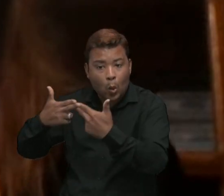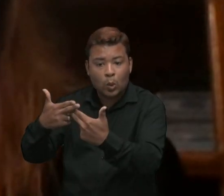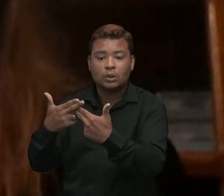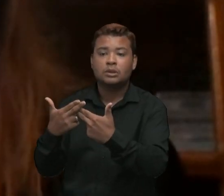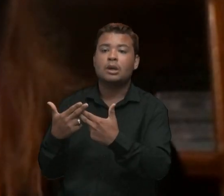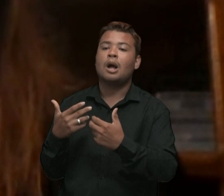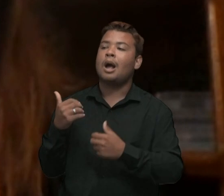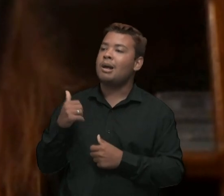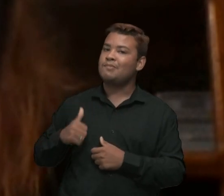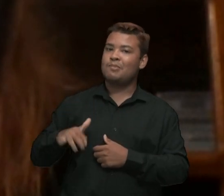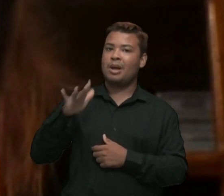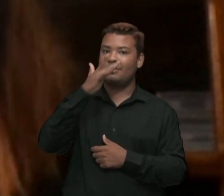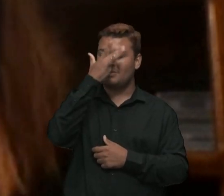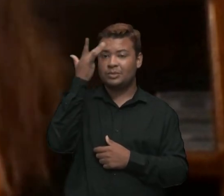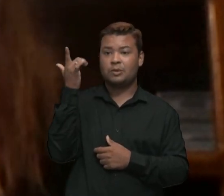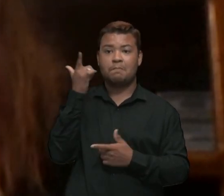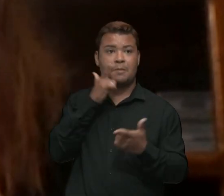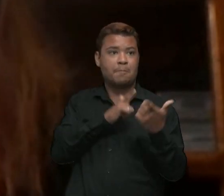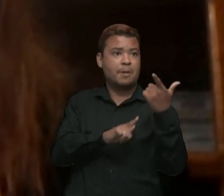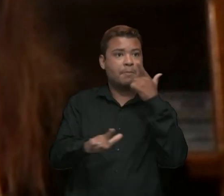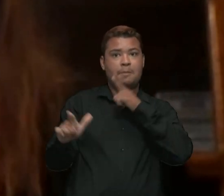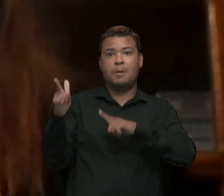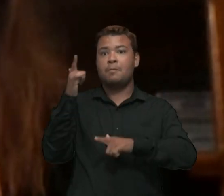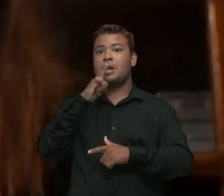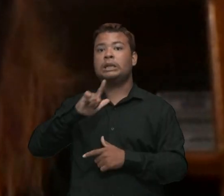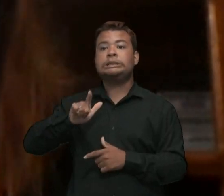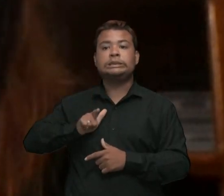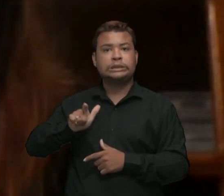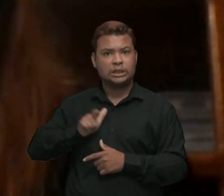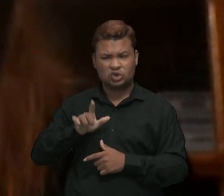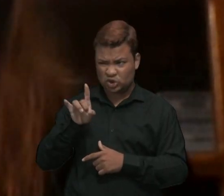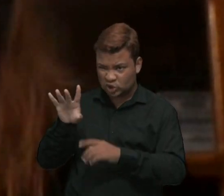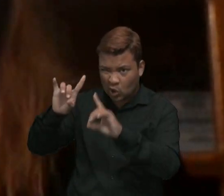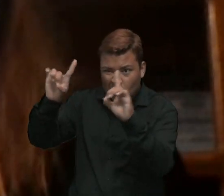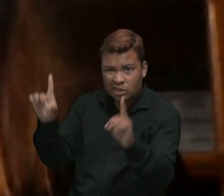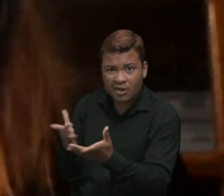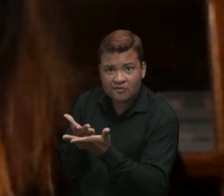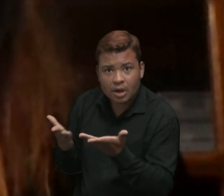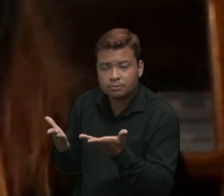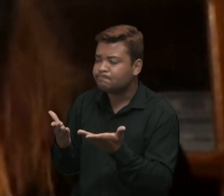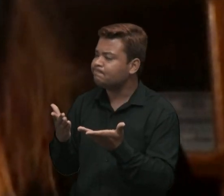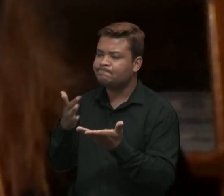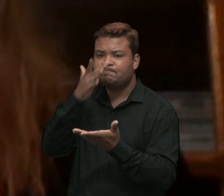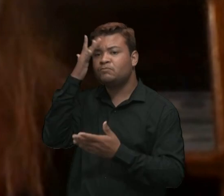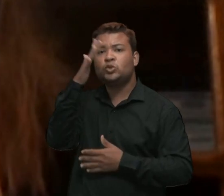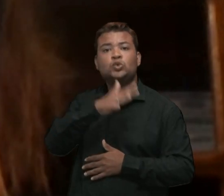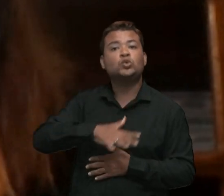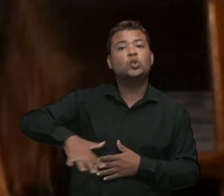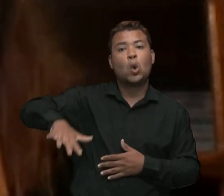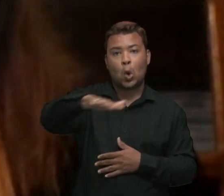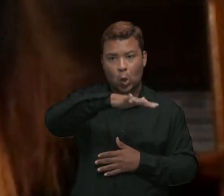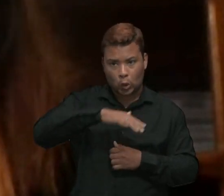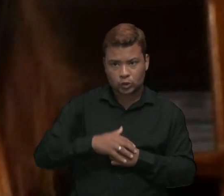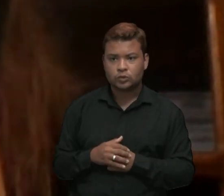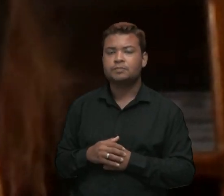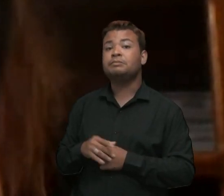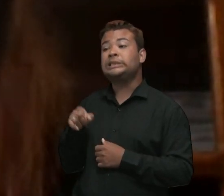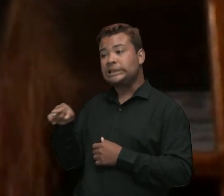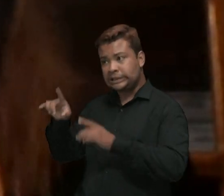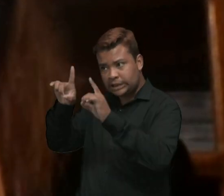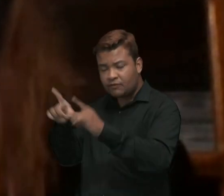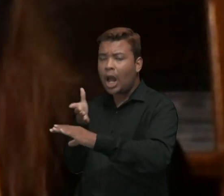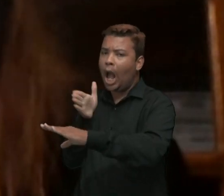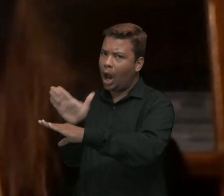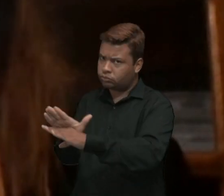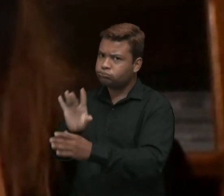mais pessoas serão beneficiadas, não só as pessoas com deficiência, que para eles isso é um ponto crucial, não